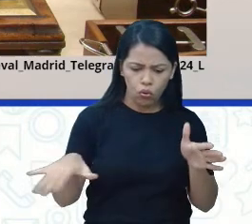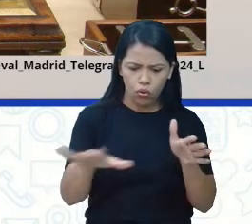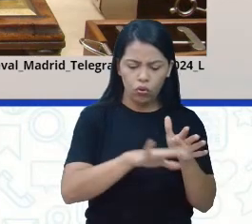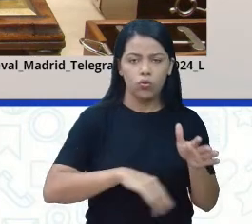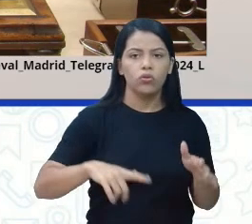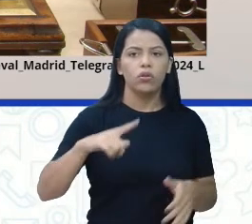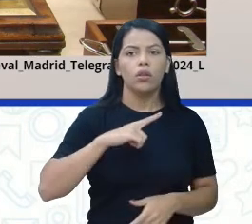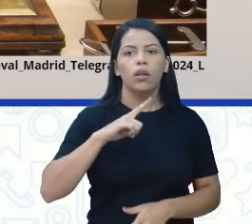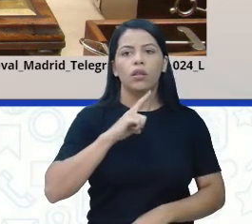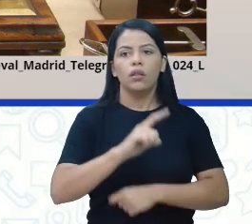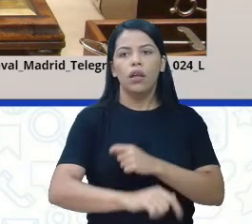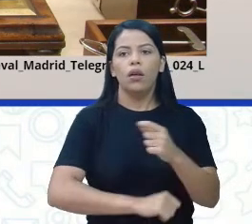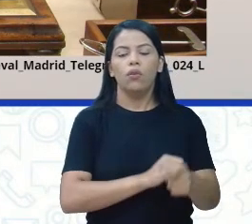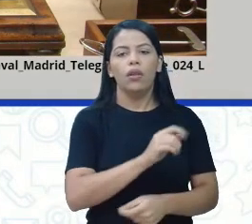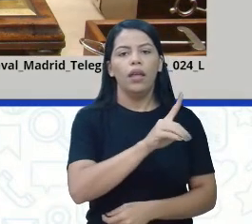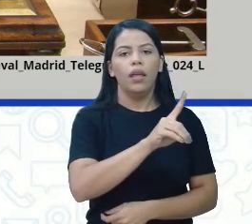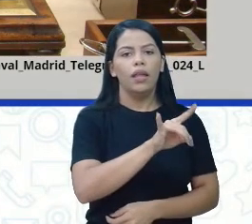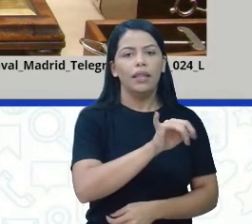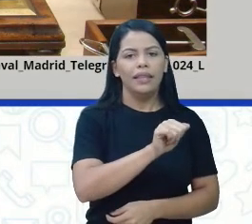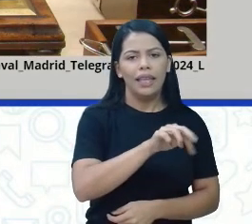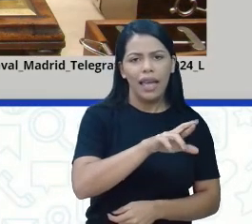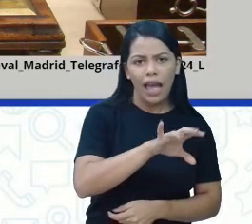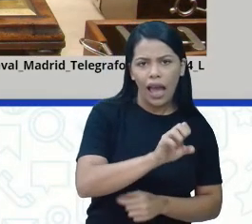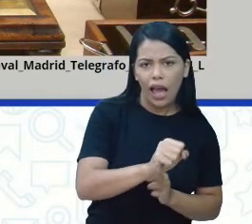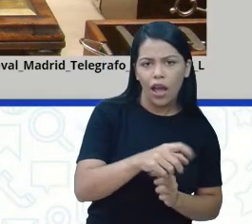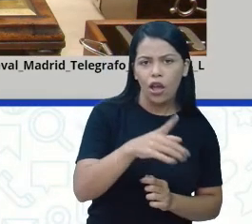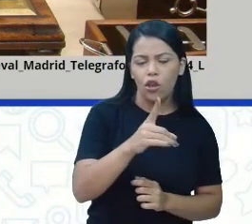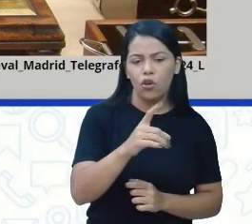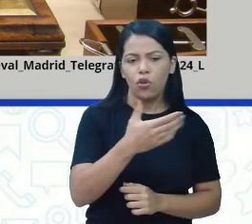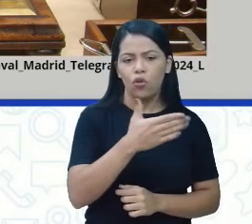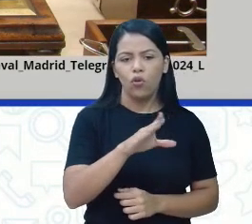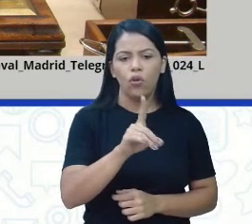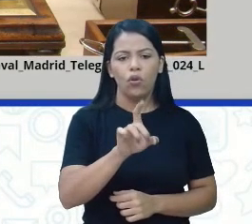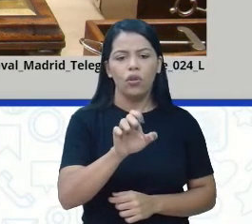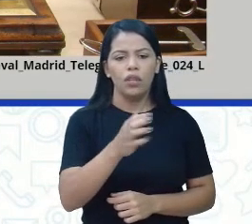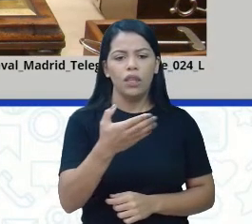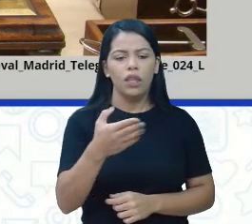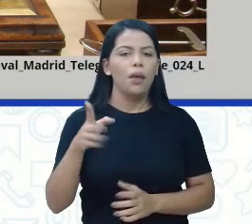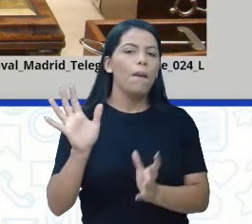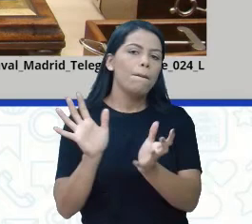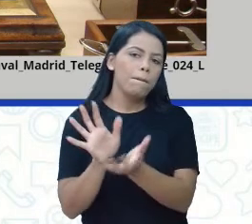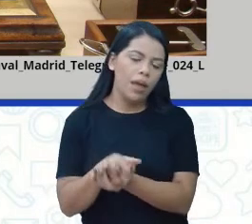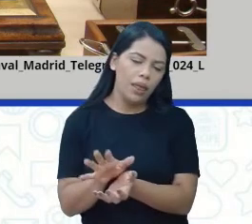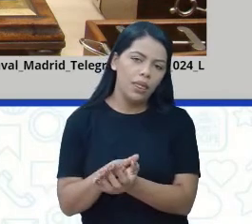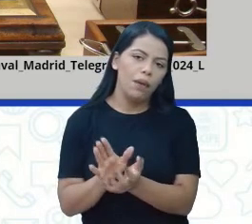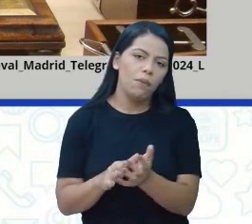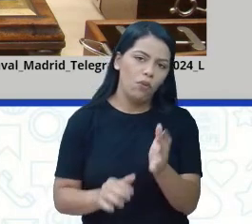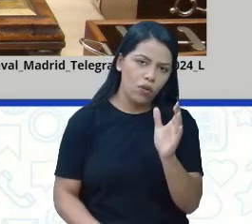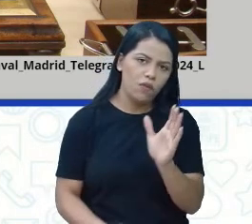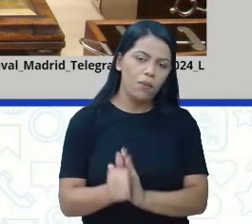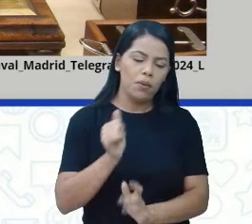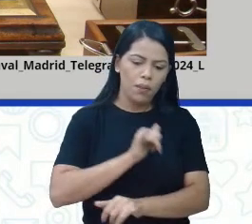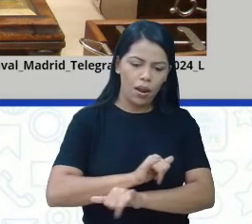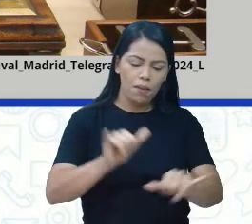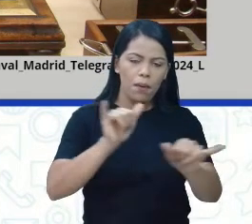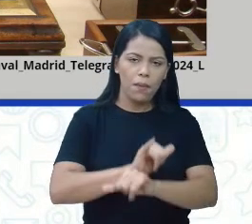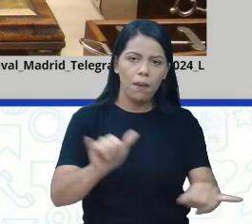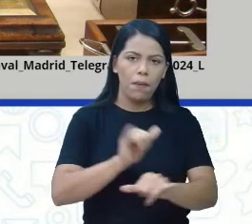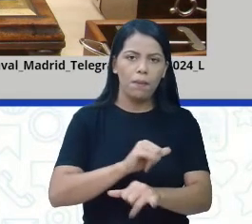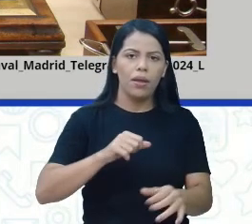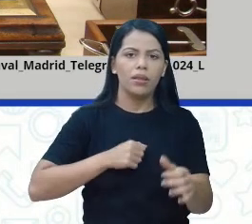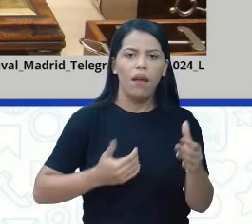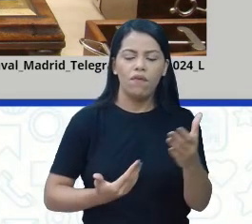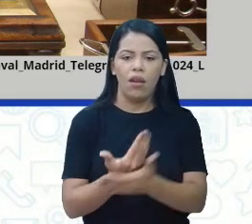de Pernambuco, professor, aquele jornal que surgiu para trazer aquelas primeiras fontes de informações, aquele jornal impresso